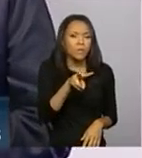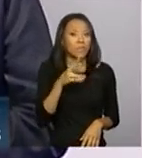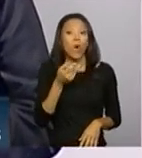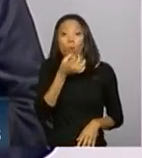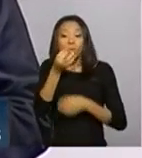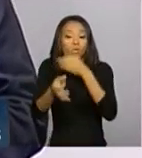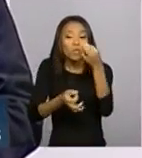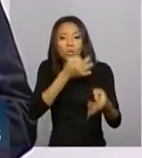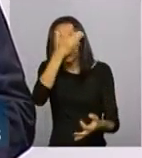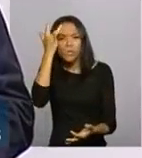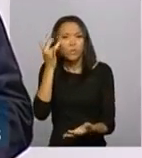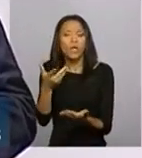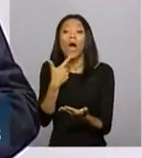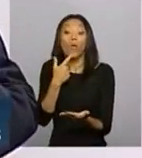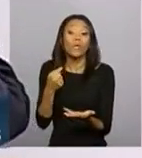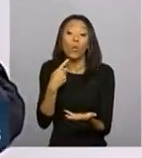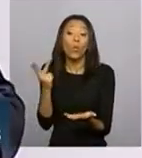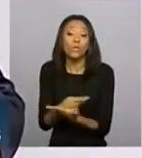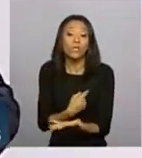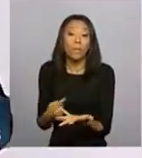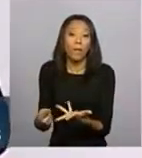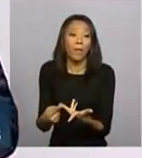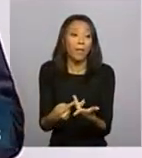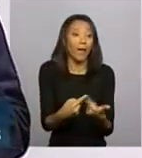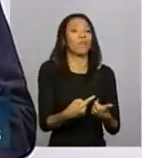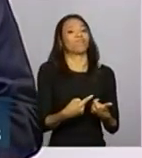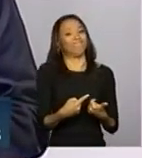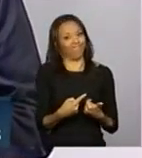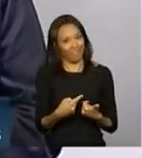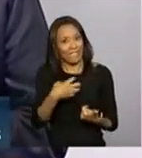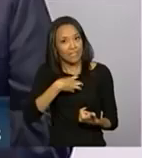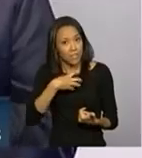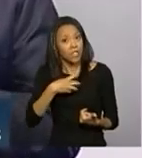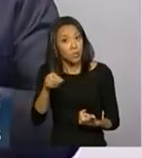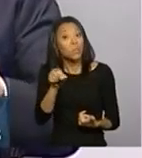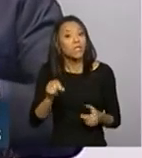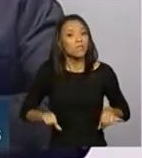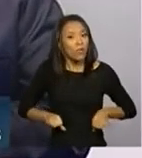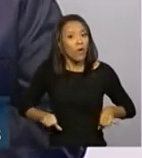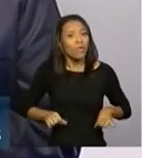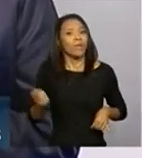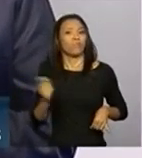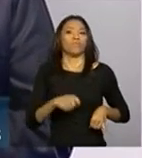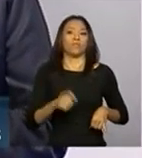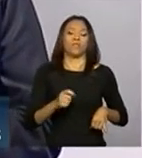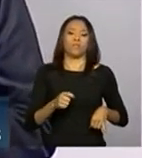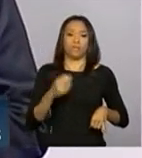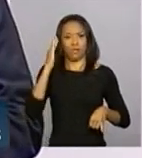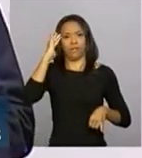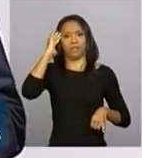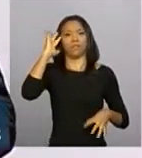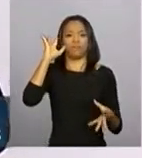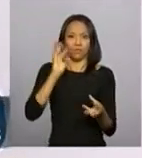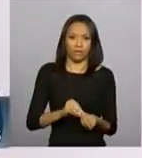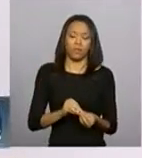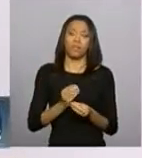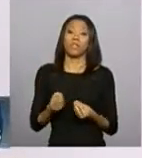pessoas e convivendo com suas angústias e necessidades que se sente o pulsar da cidade e se pode